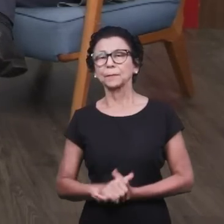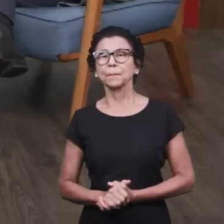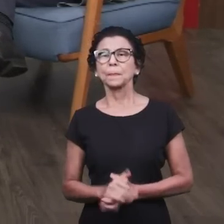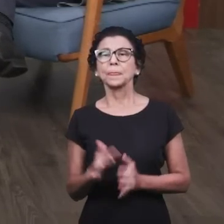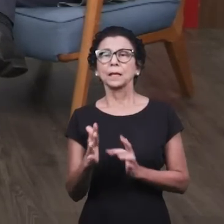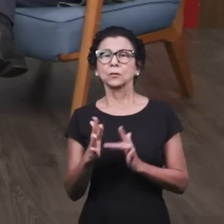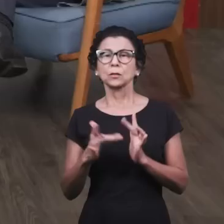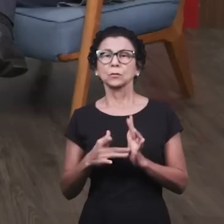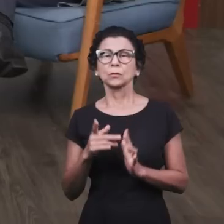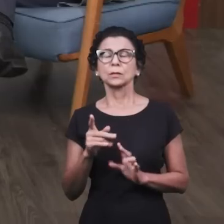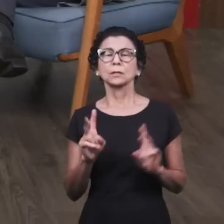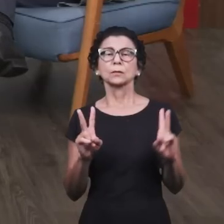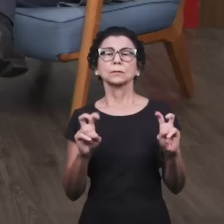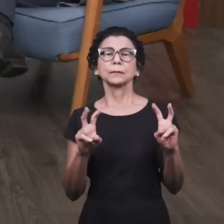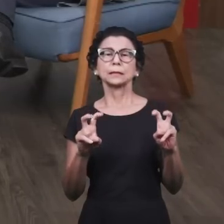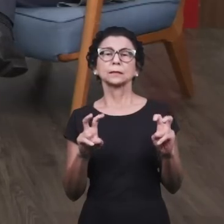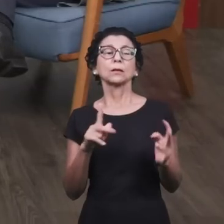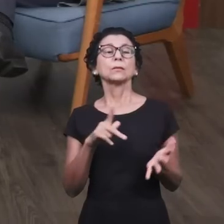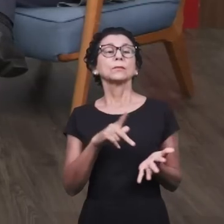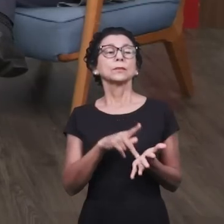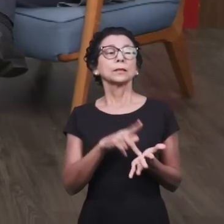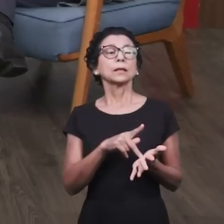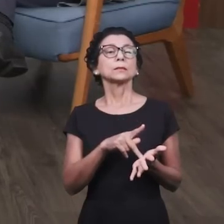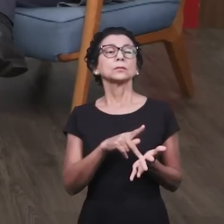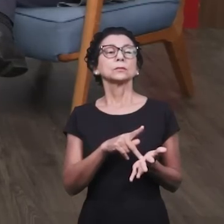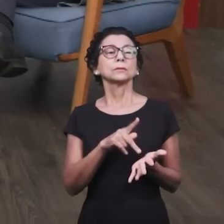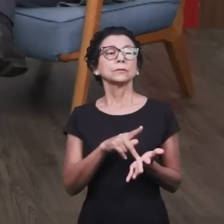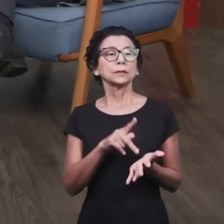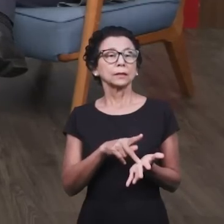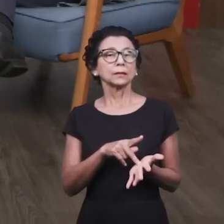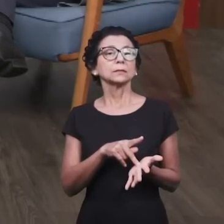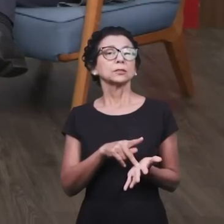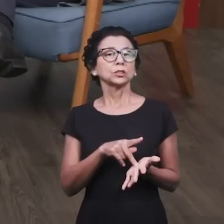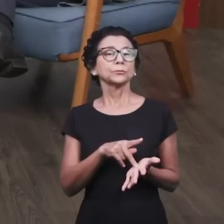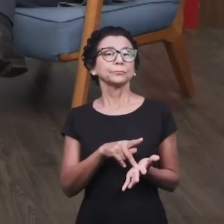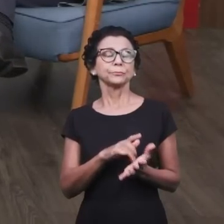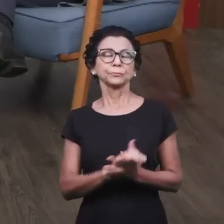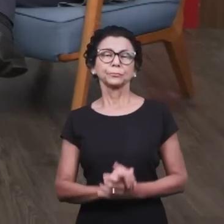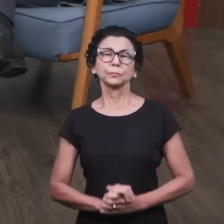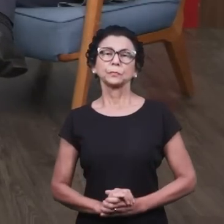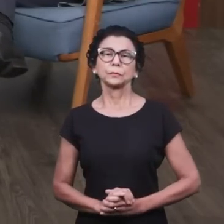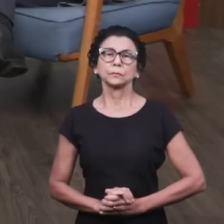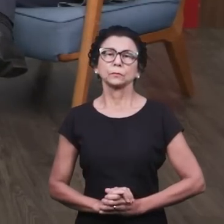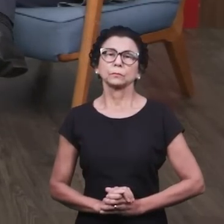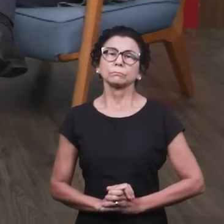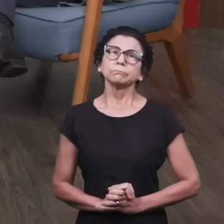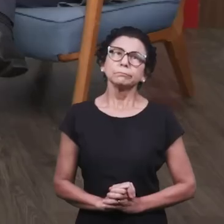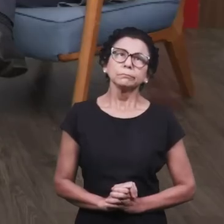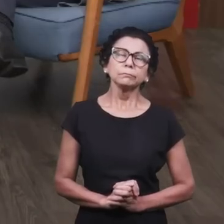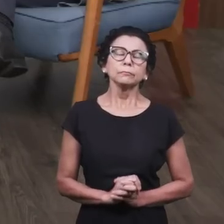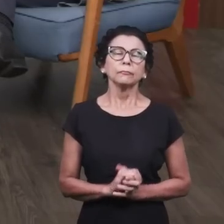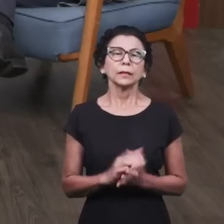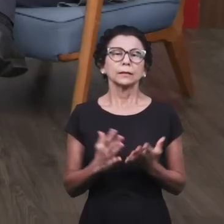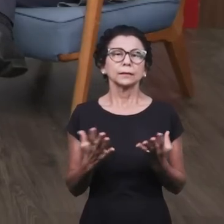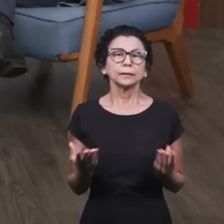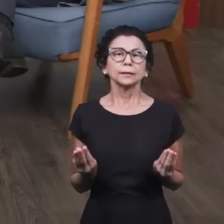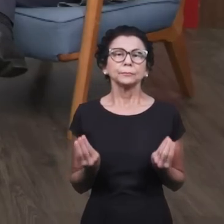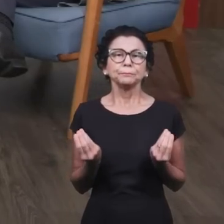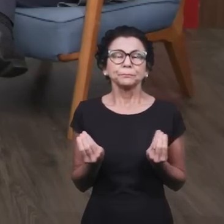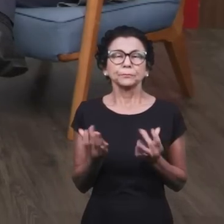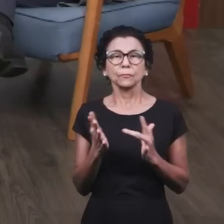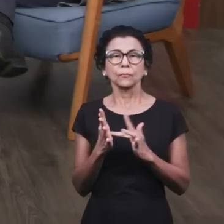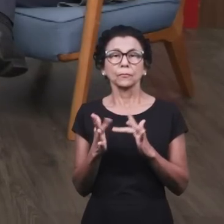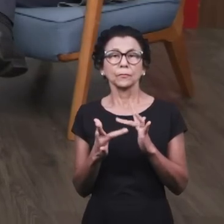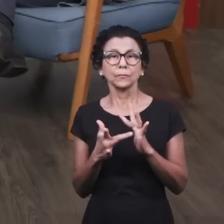usava muito essa expressão com a legitimidade de um Jesus,